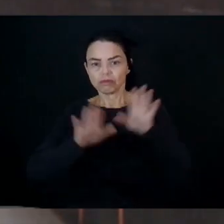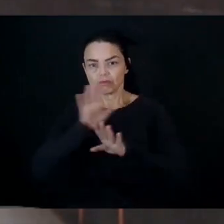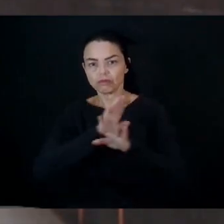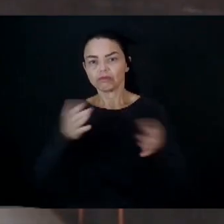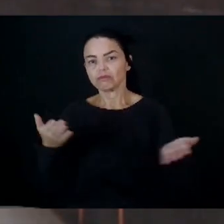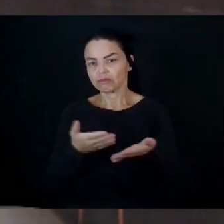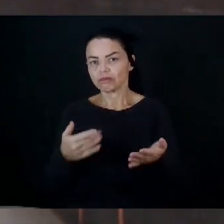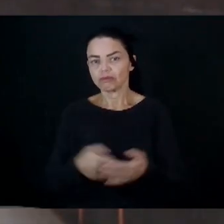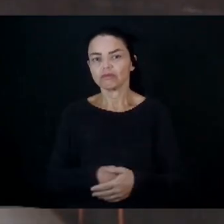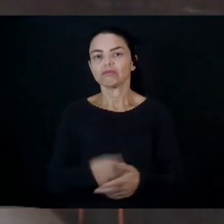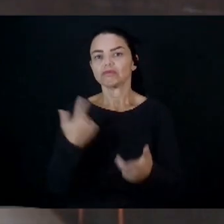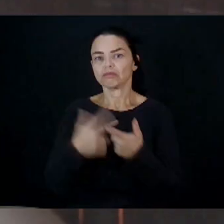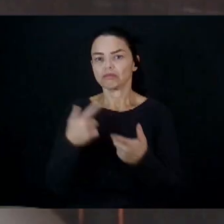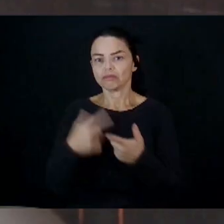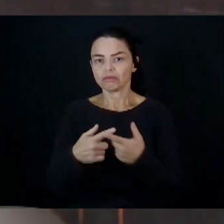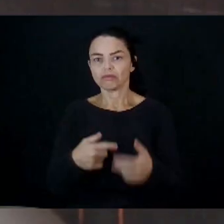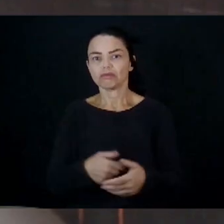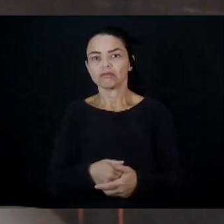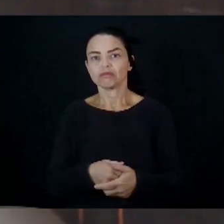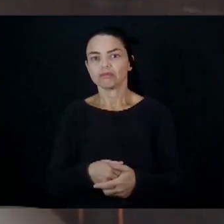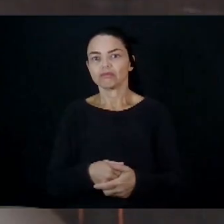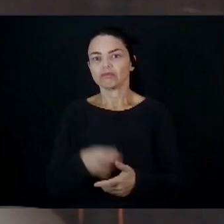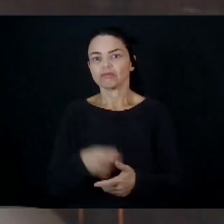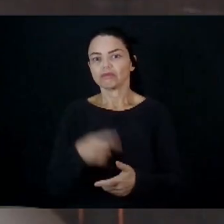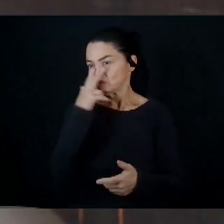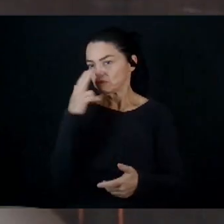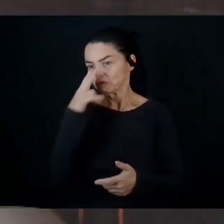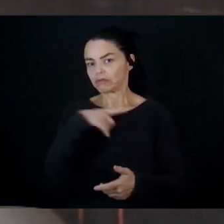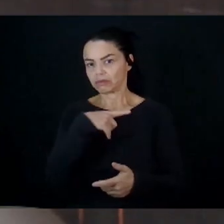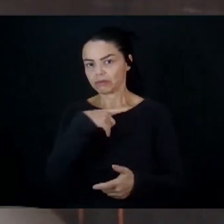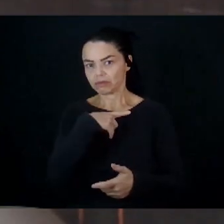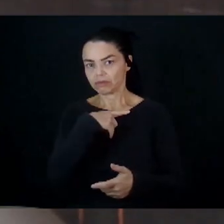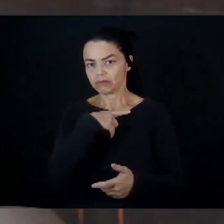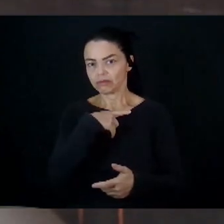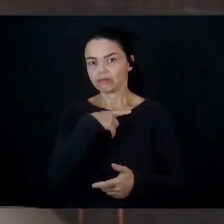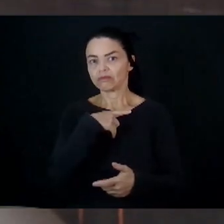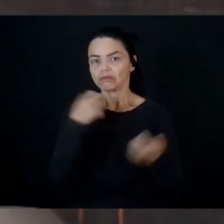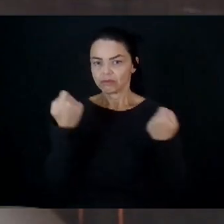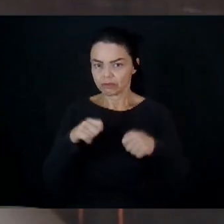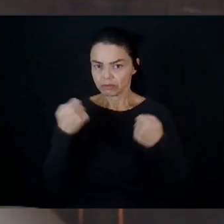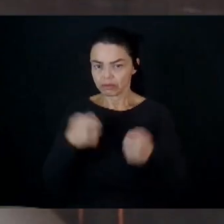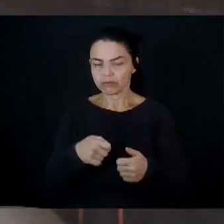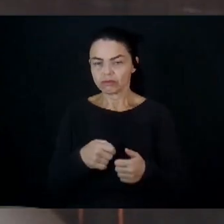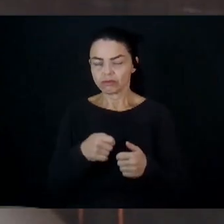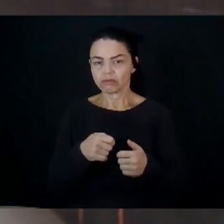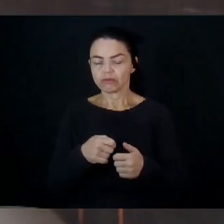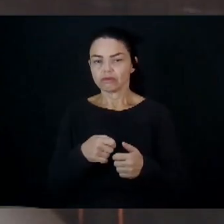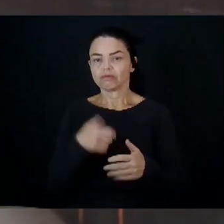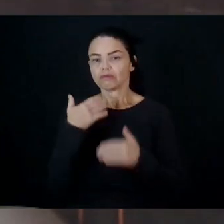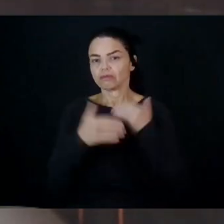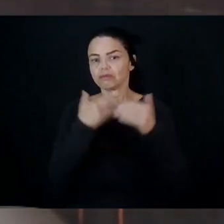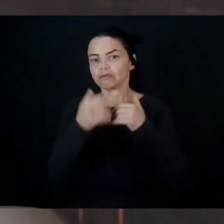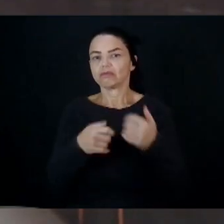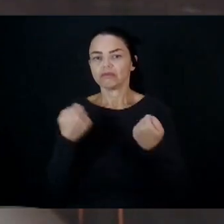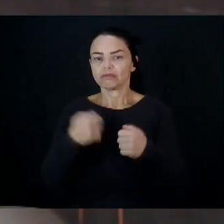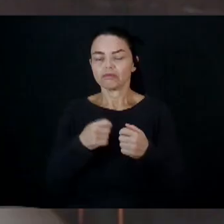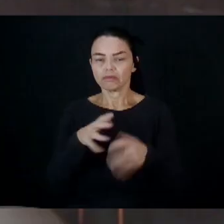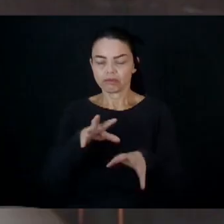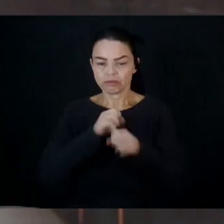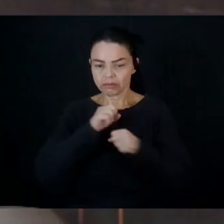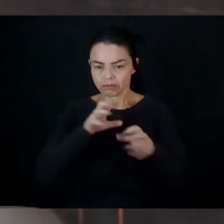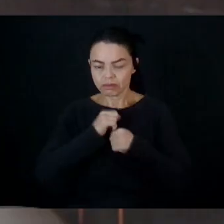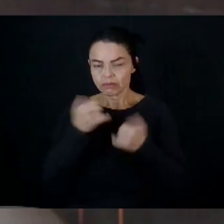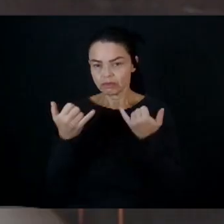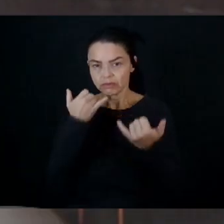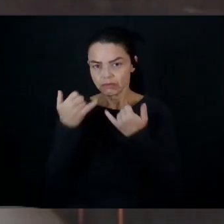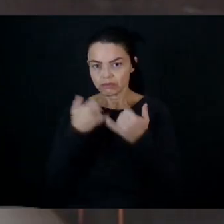Rúbia, porque parece que tem uma necessidade de desempenho muito grande. Eu preciso absorver todas as